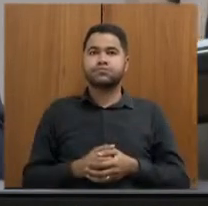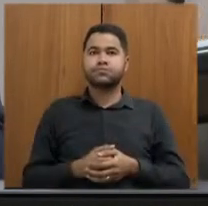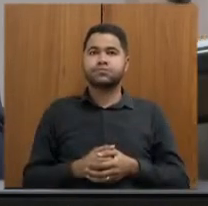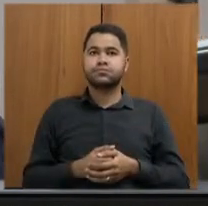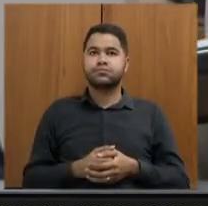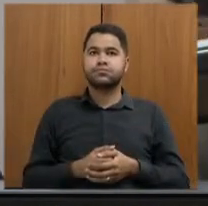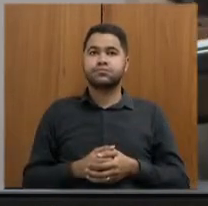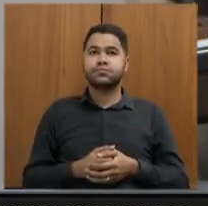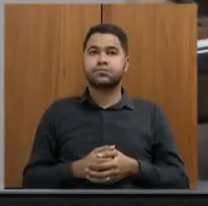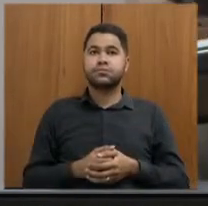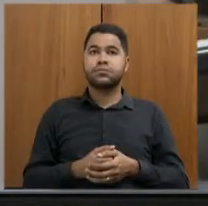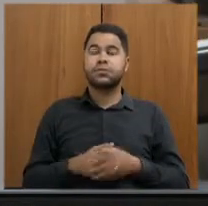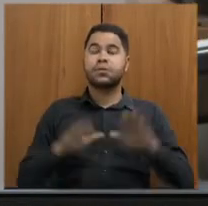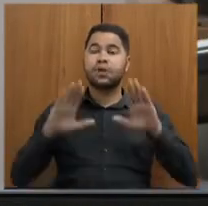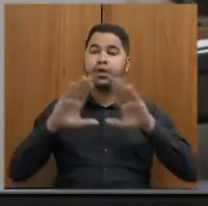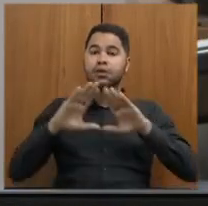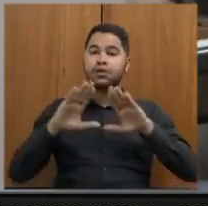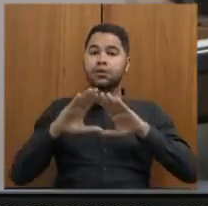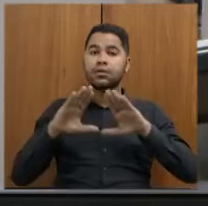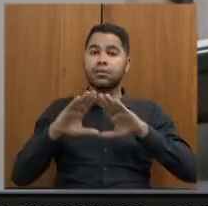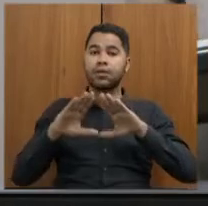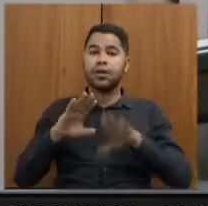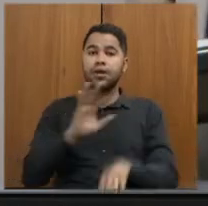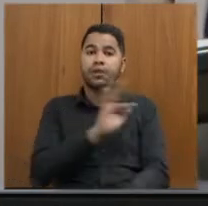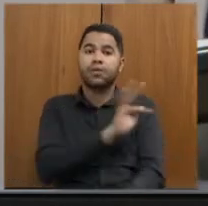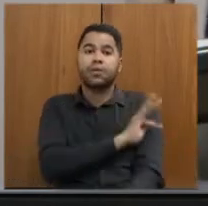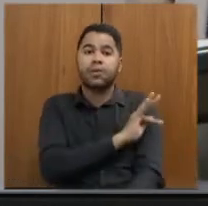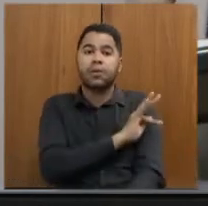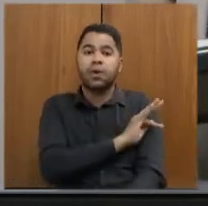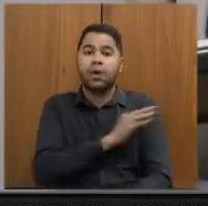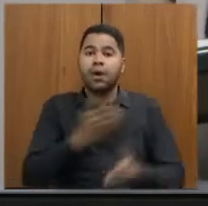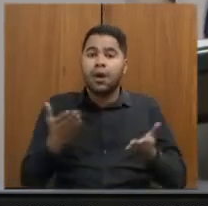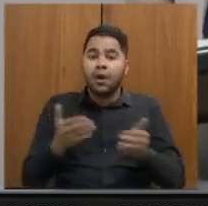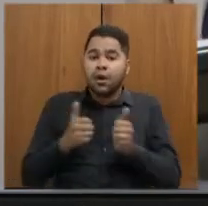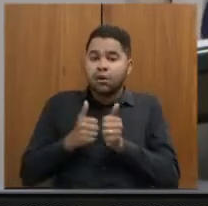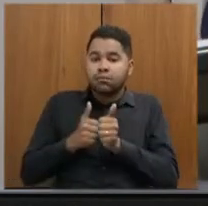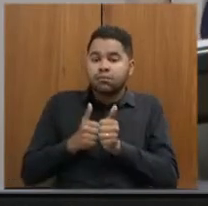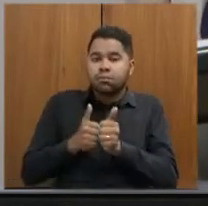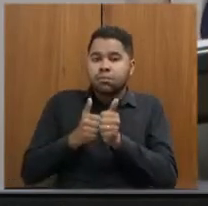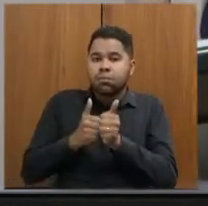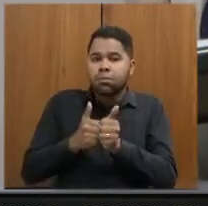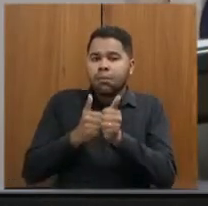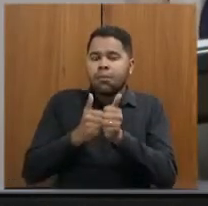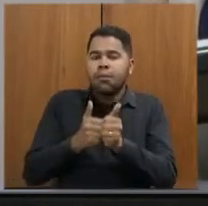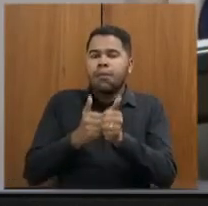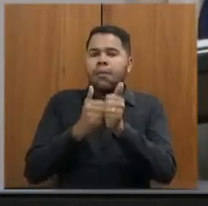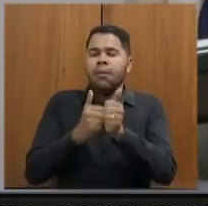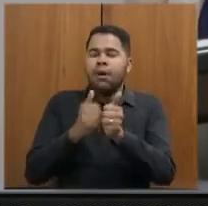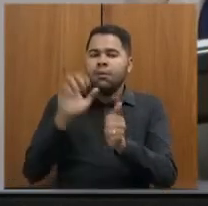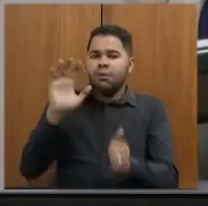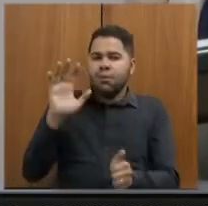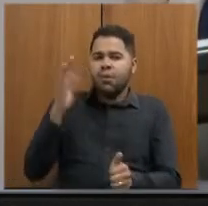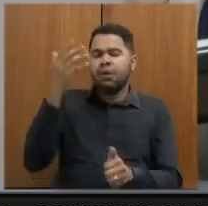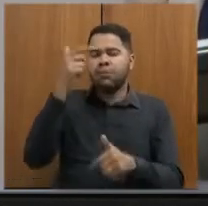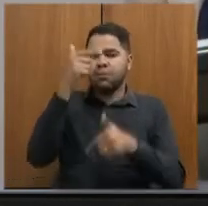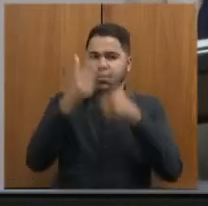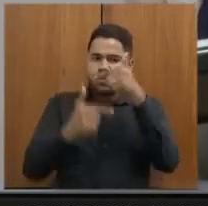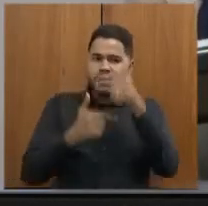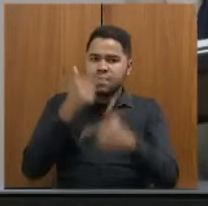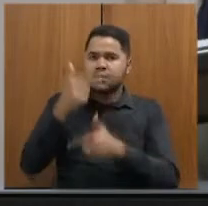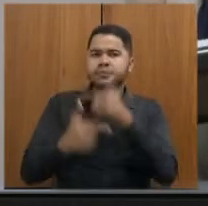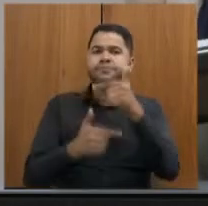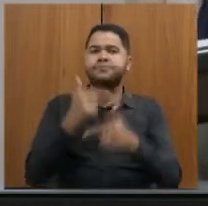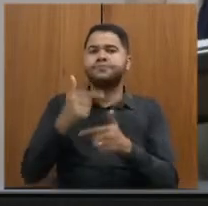Assembleia fiscaliza tem prato acompanhar é a situação os trabalhos